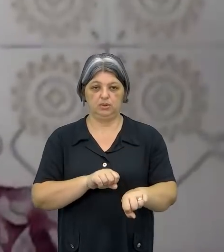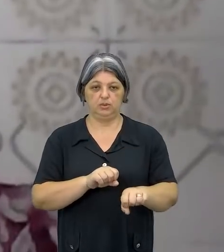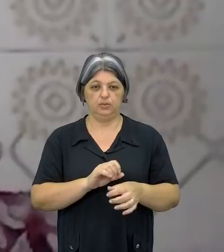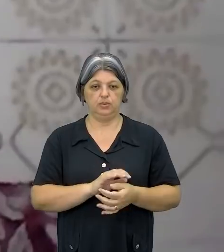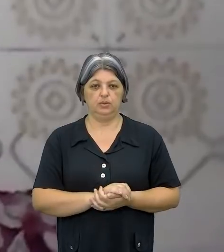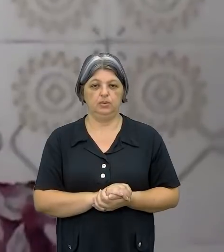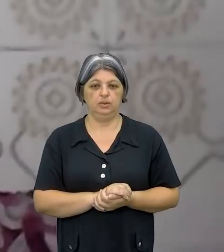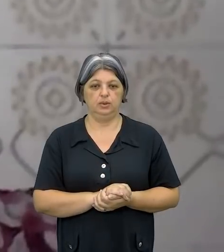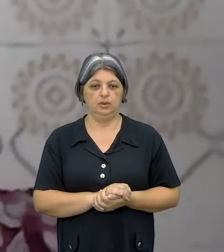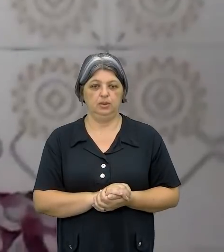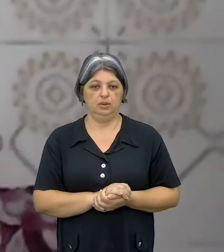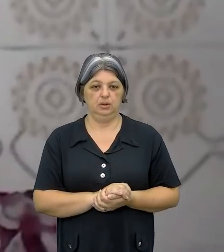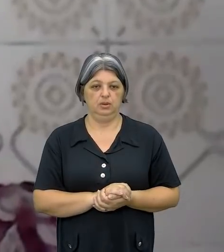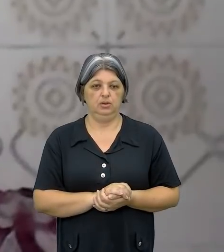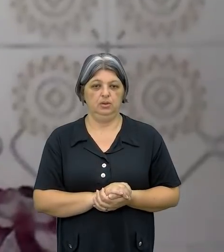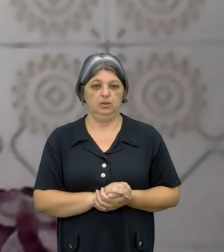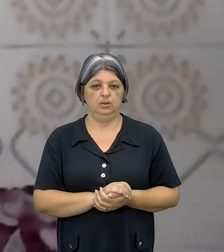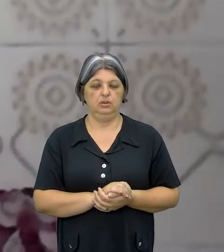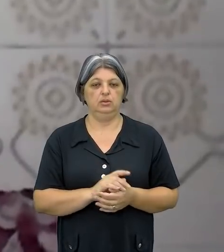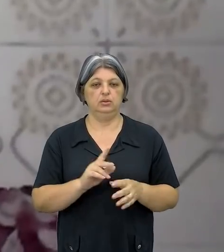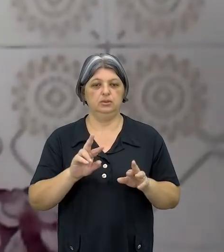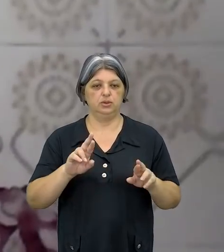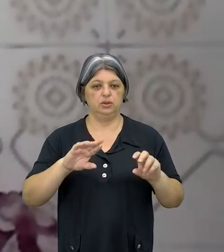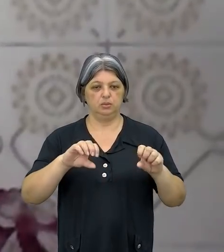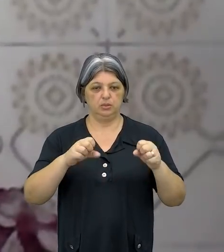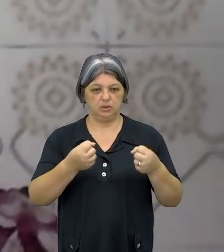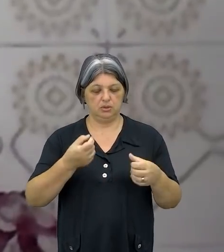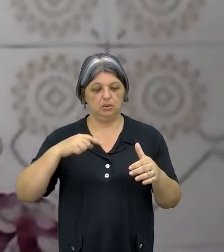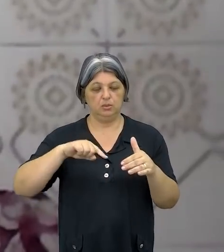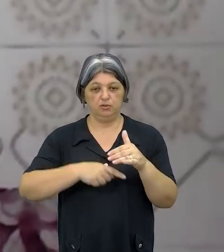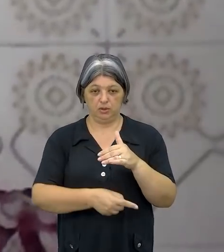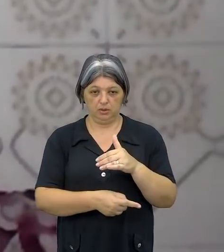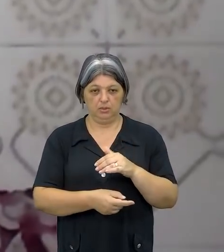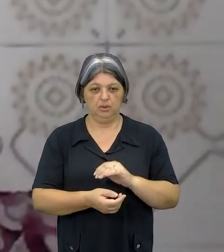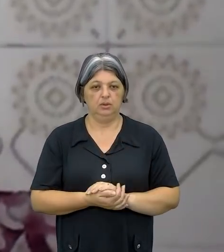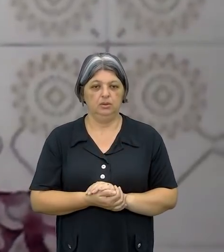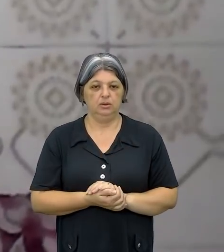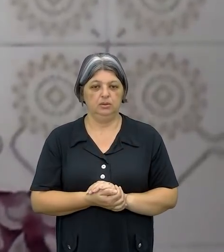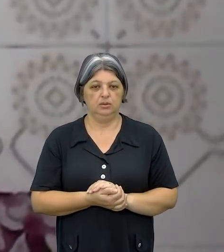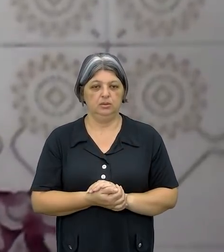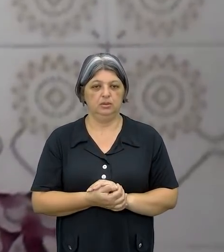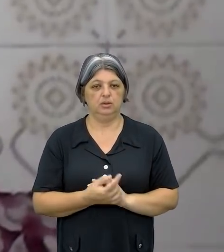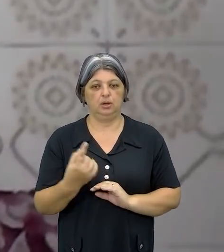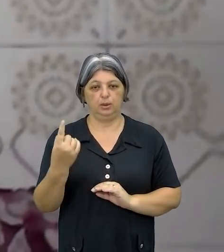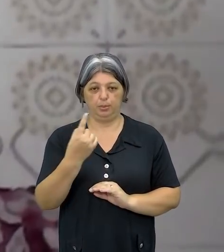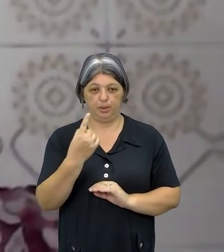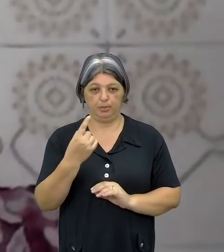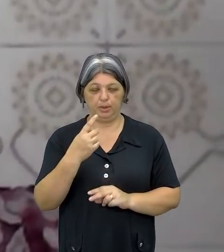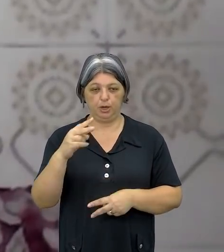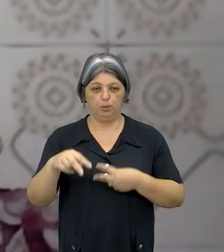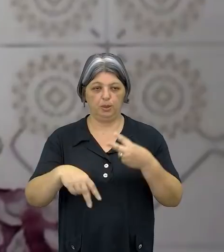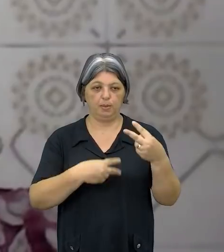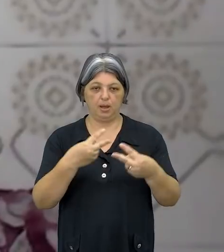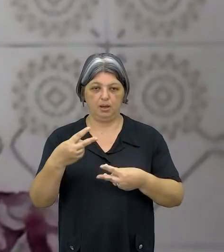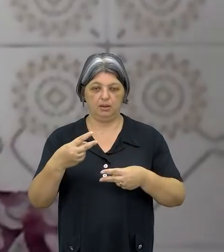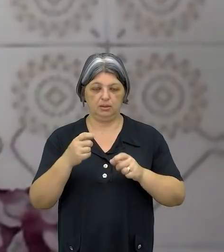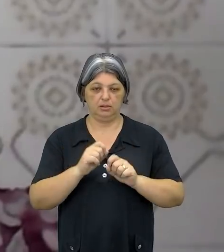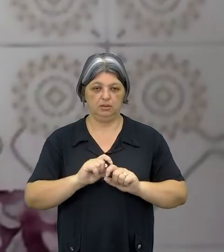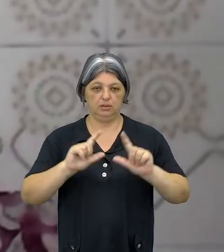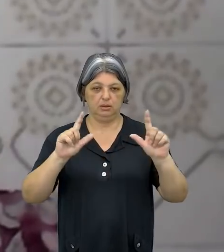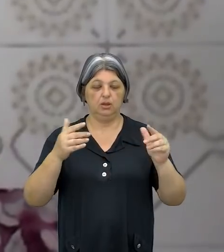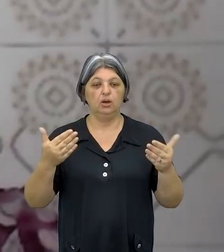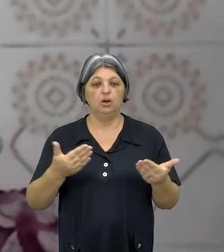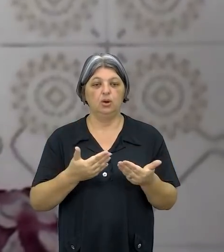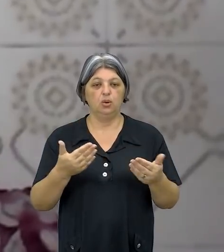do programa de recuperação e aprofundamento. Nós vamos olhar agora para o primeiro bimestre, tá bom? Então, hoje os